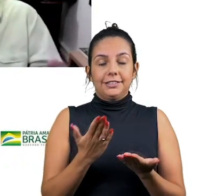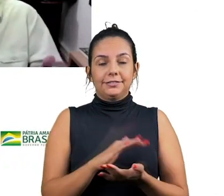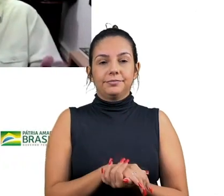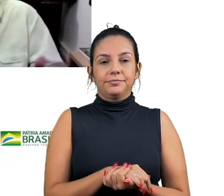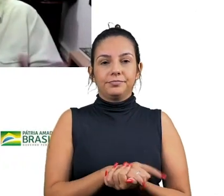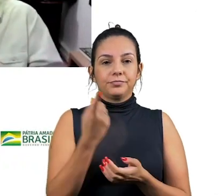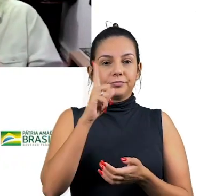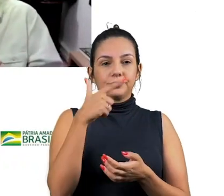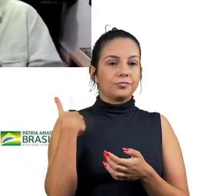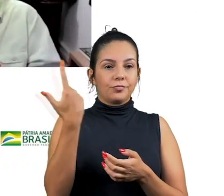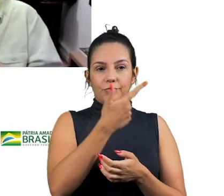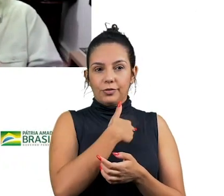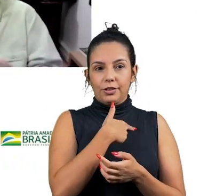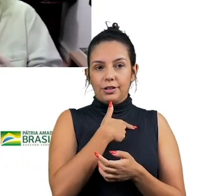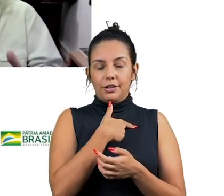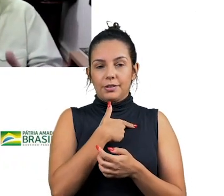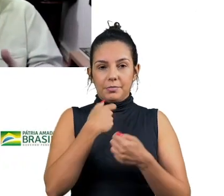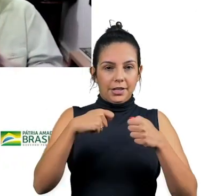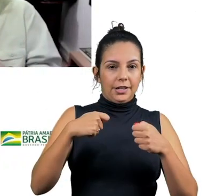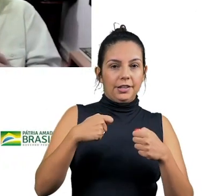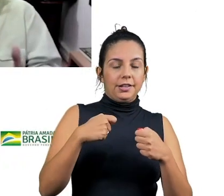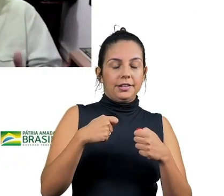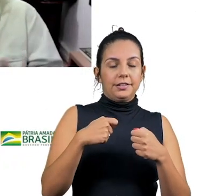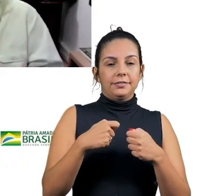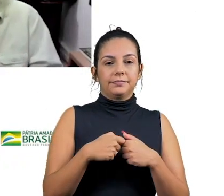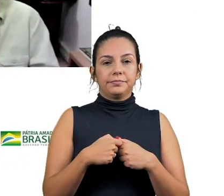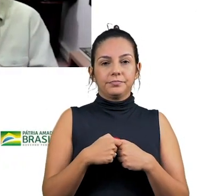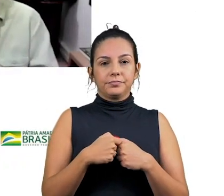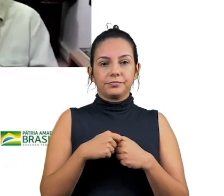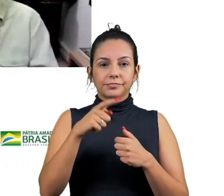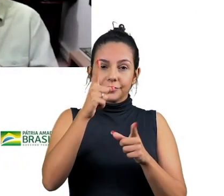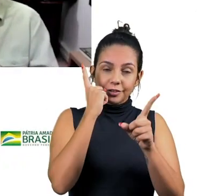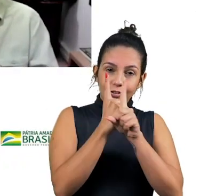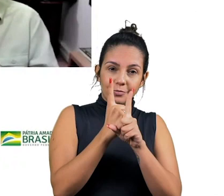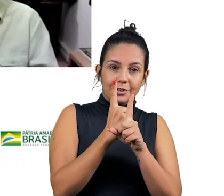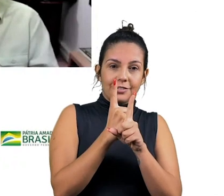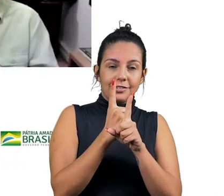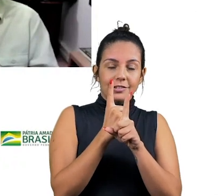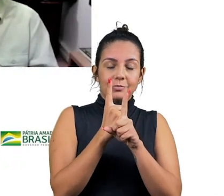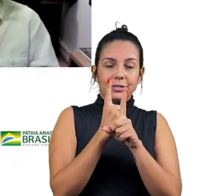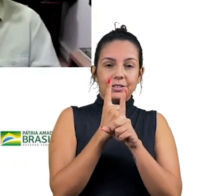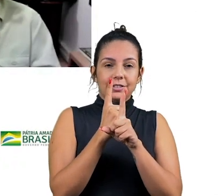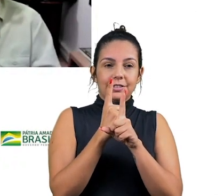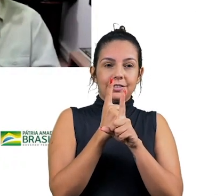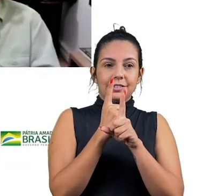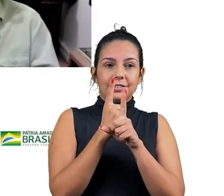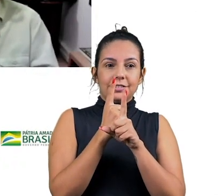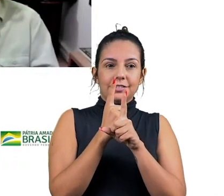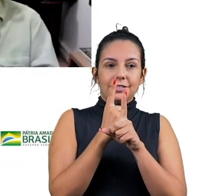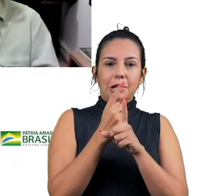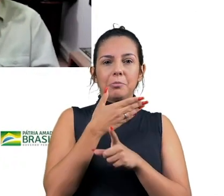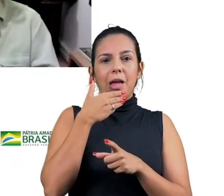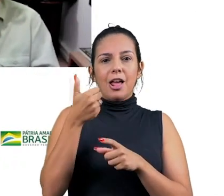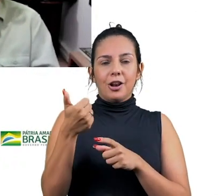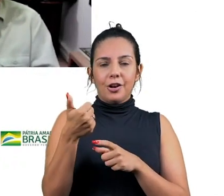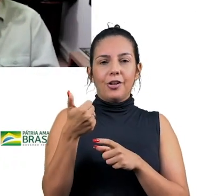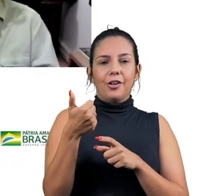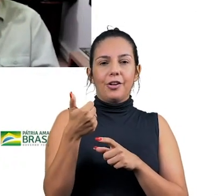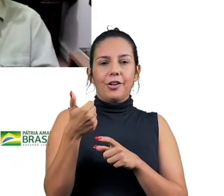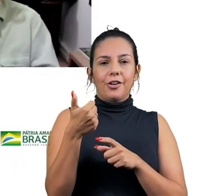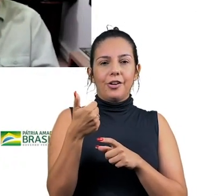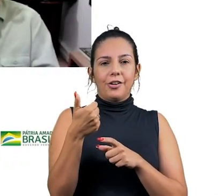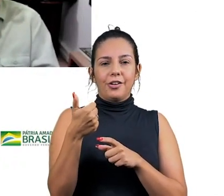A gente não está precisando mais de transporte. E aí, quer dizer, você descobre que, caramba, é tão melhor não ter que